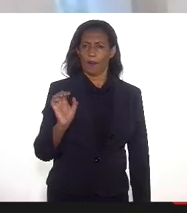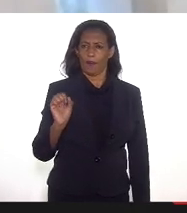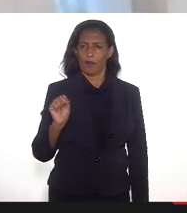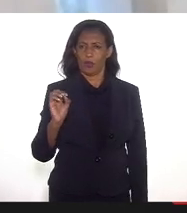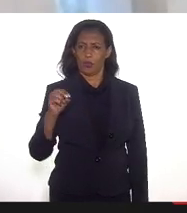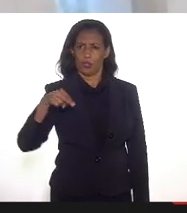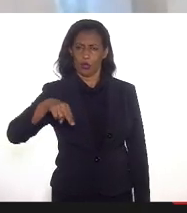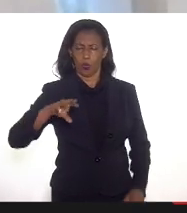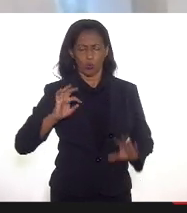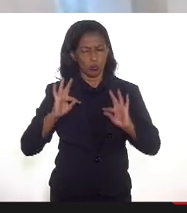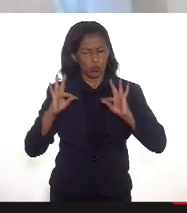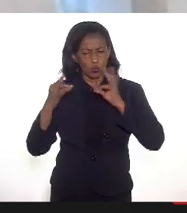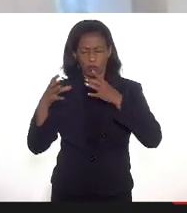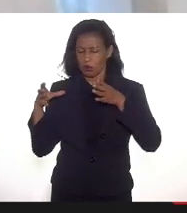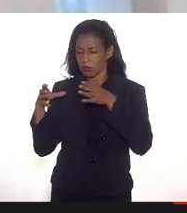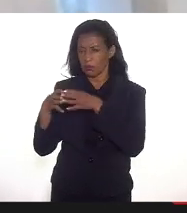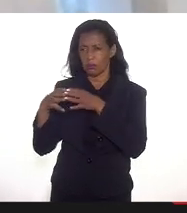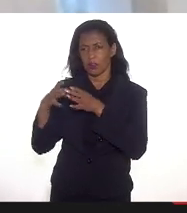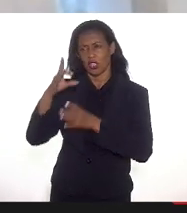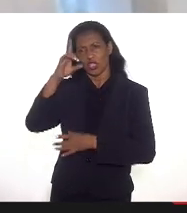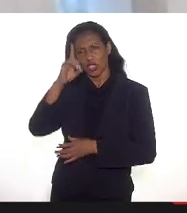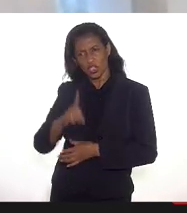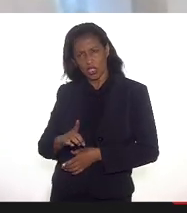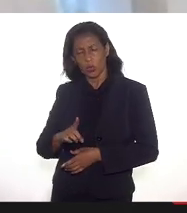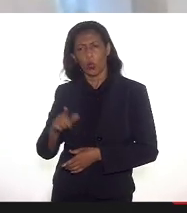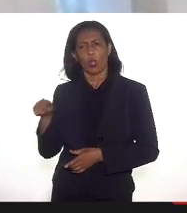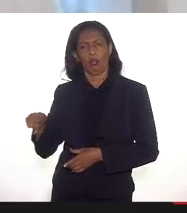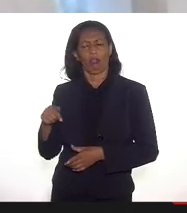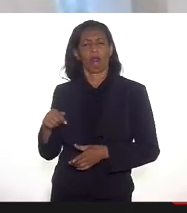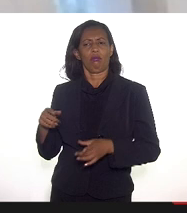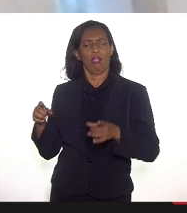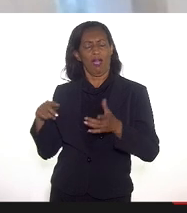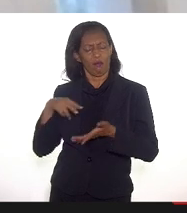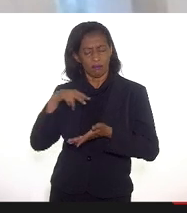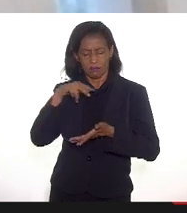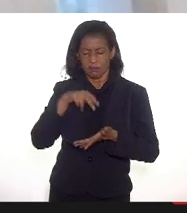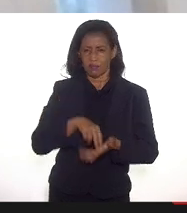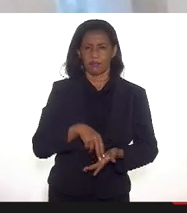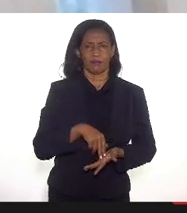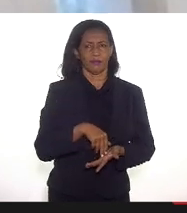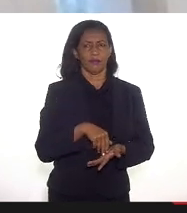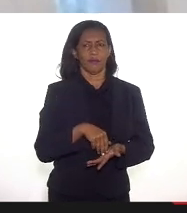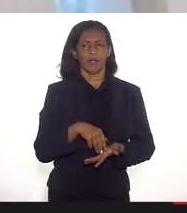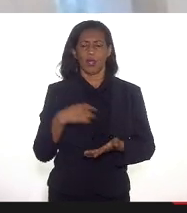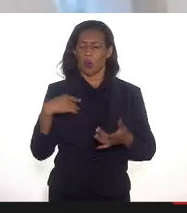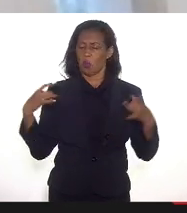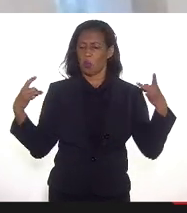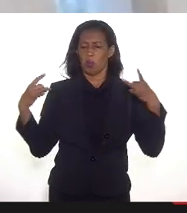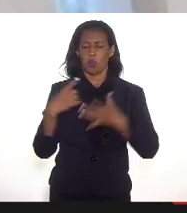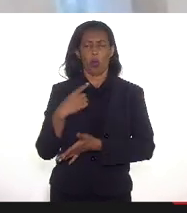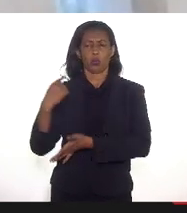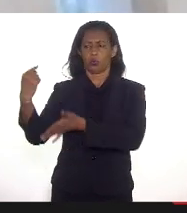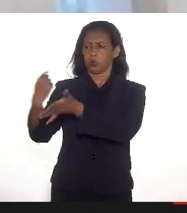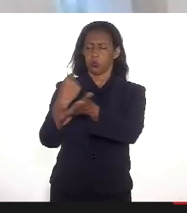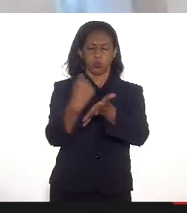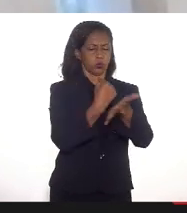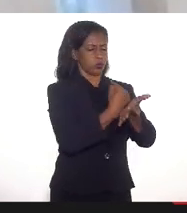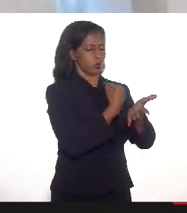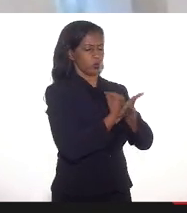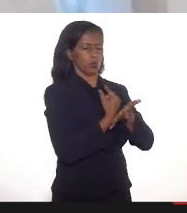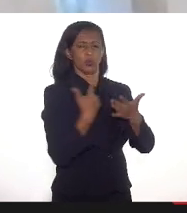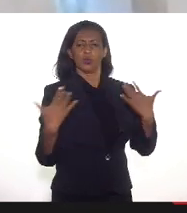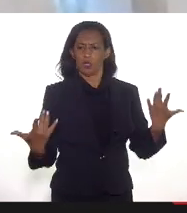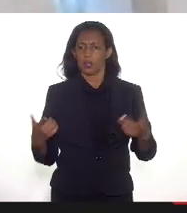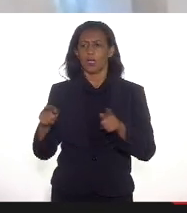presente. Deputados, estamos à disposição para responder qualquer indagação, tanto da Assembleia quanto dos nossos alunos